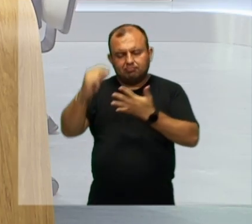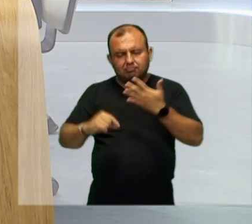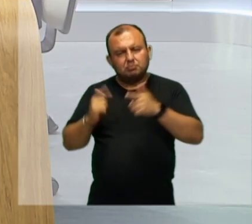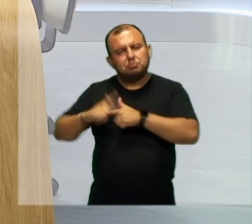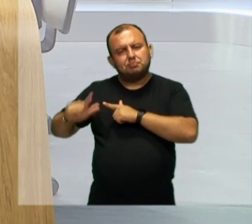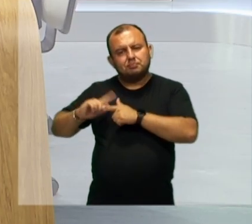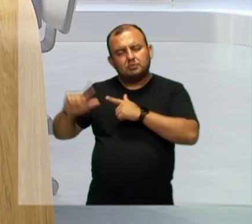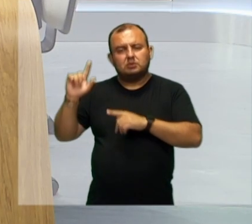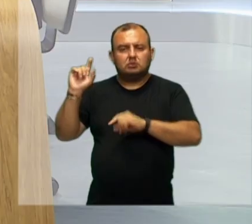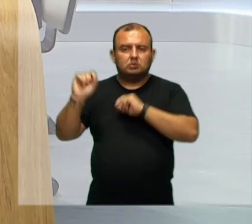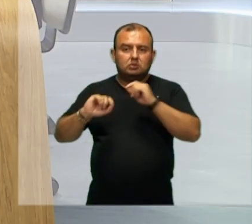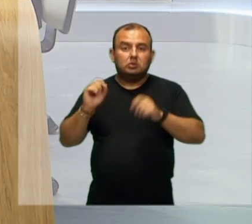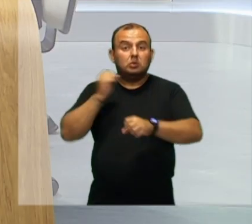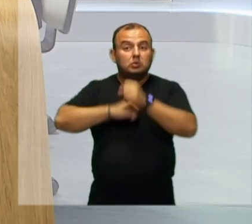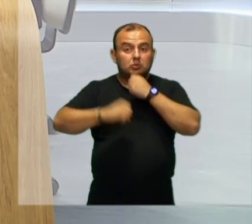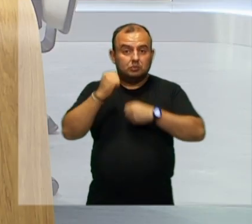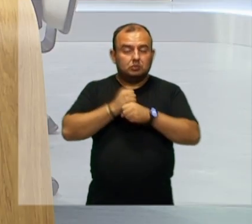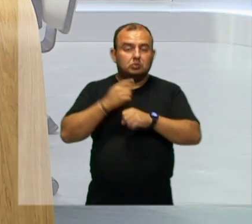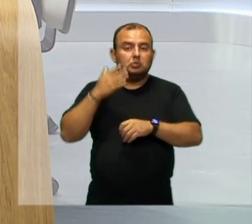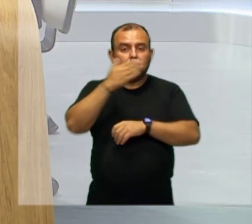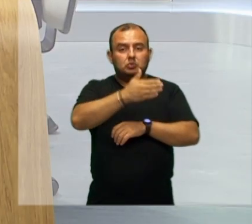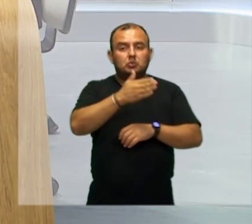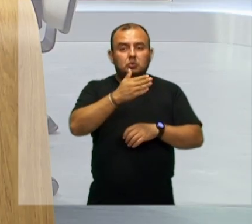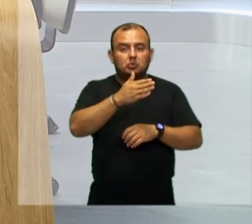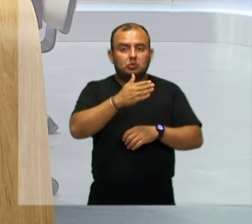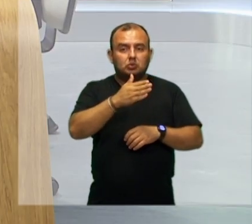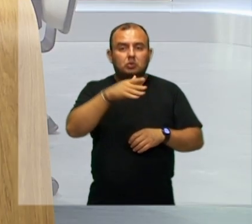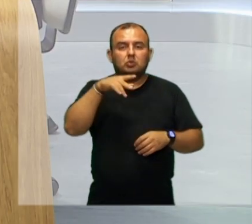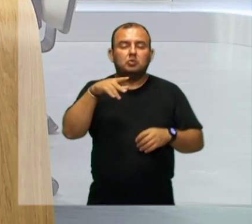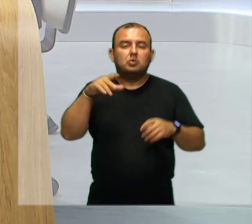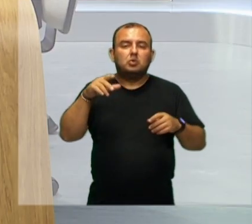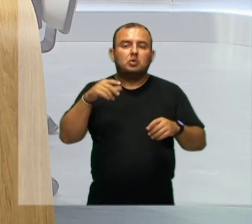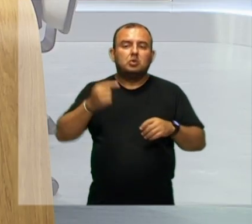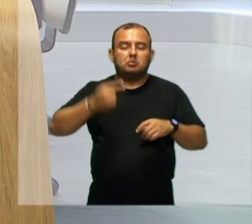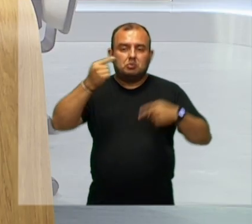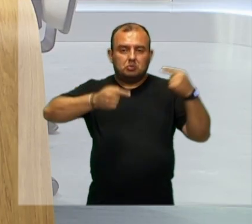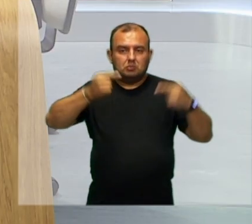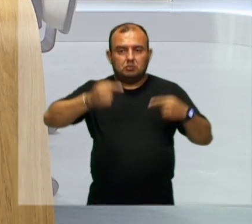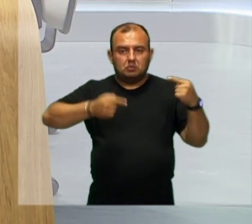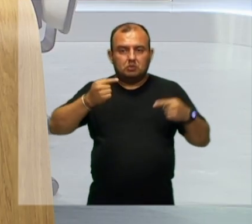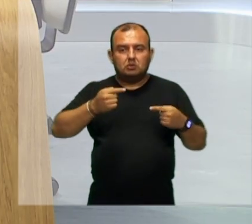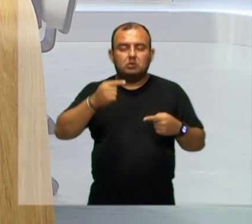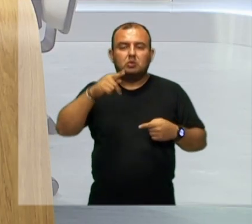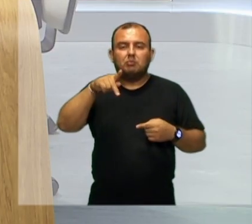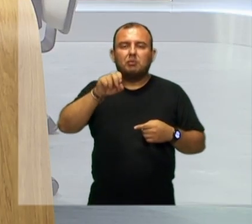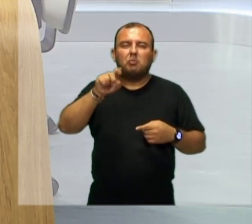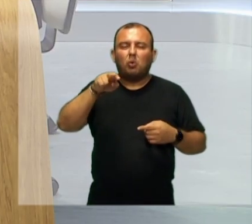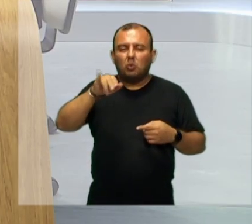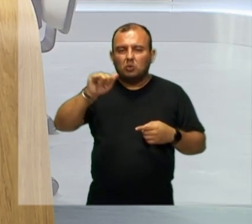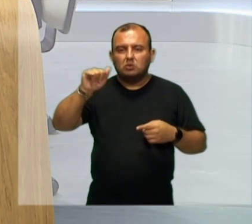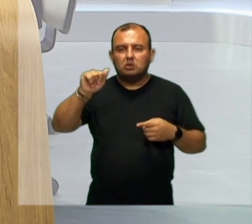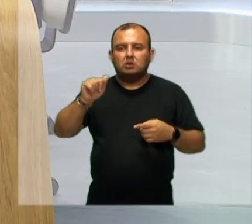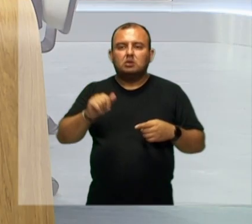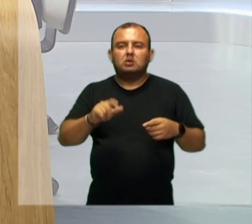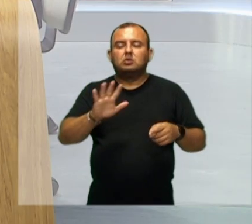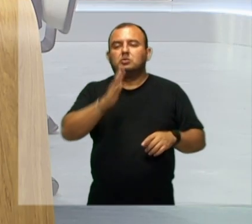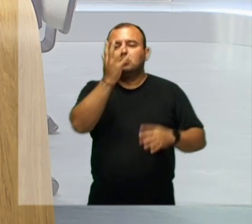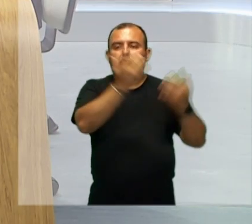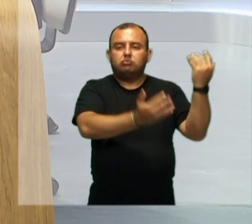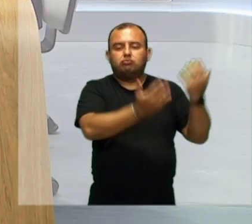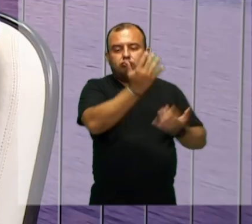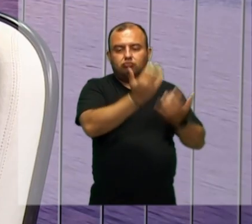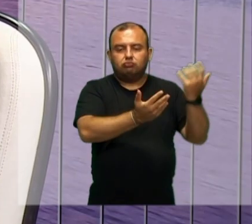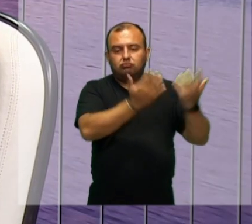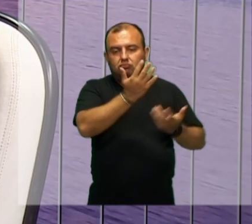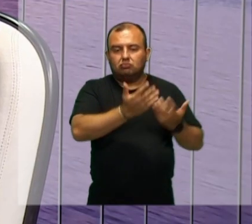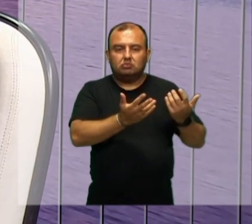problemáticas, né? Então, por exemplo, ano passado, quando a gente foi para a Polônia, na primeira competição do ano, havia pego fogo no estoque de